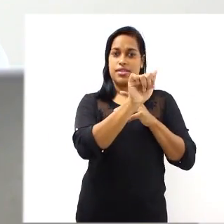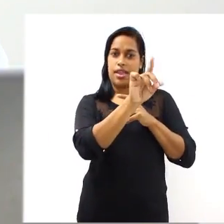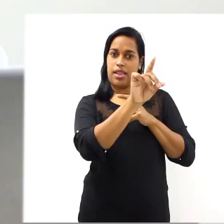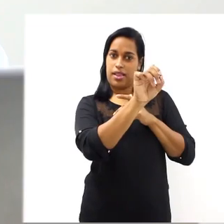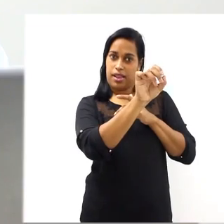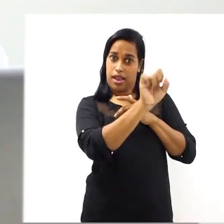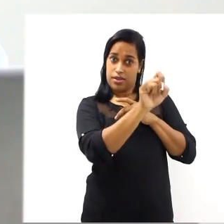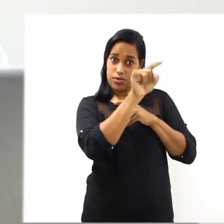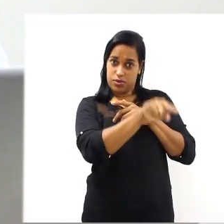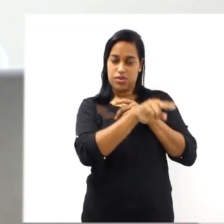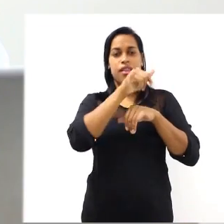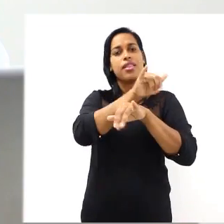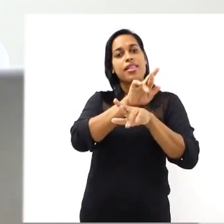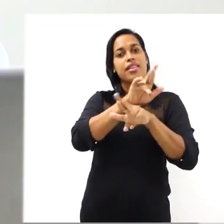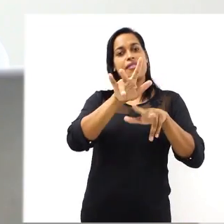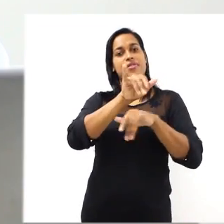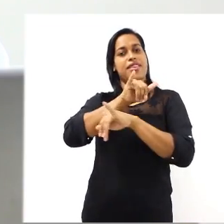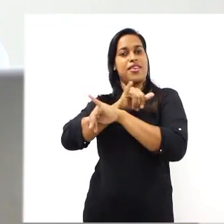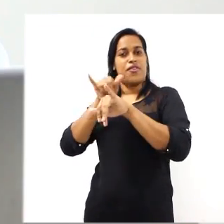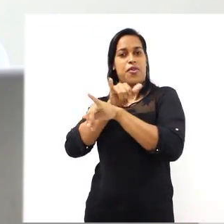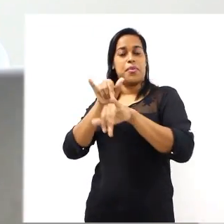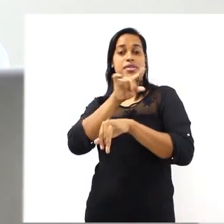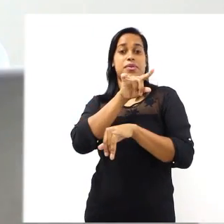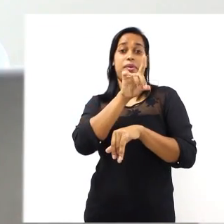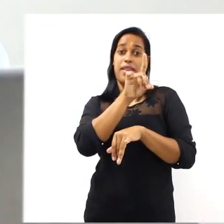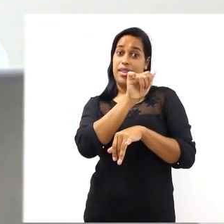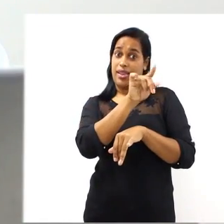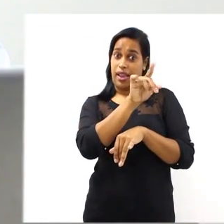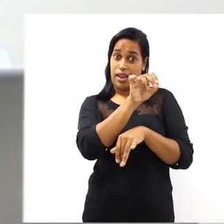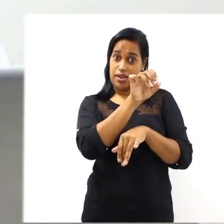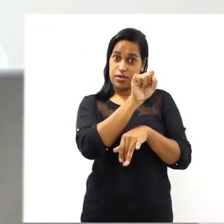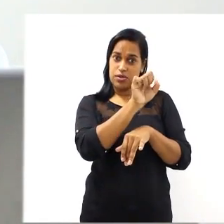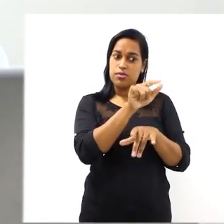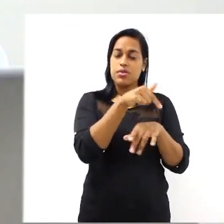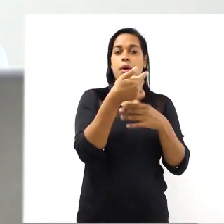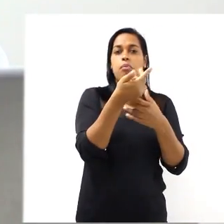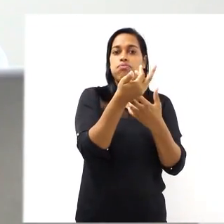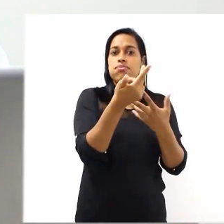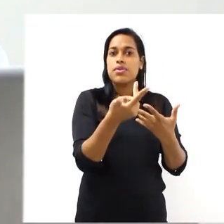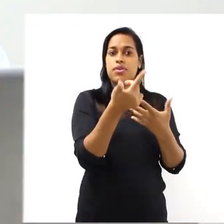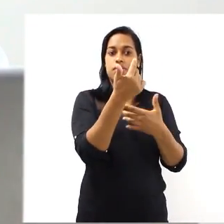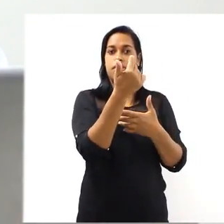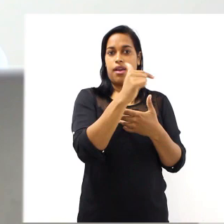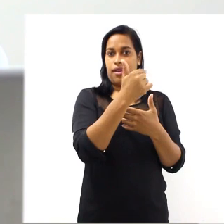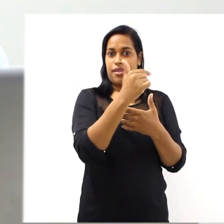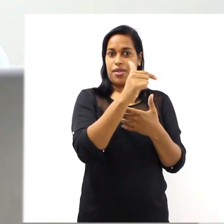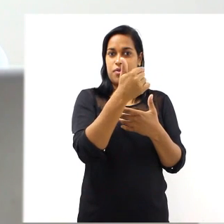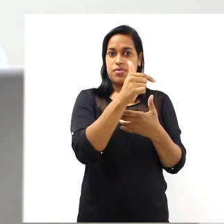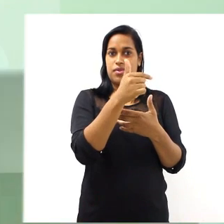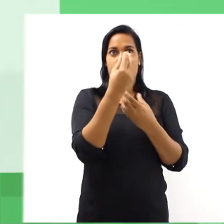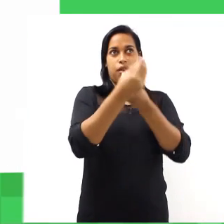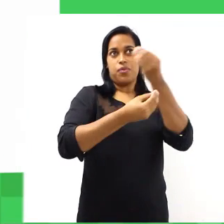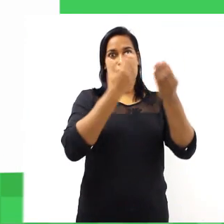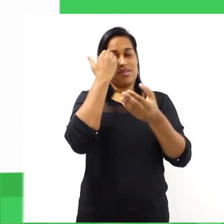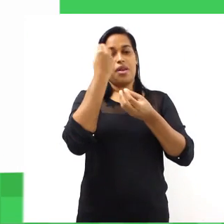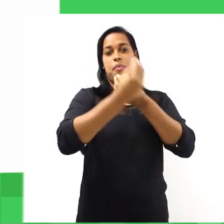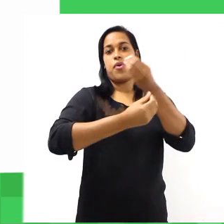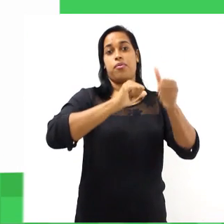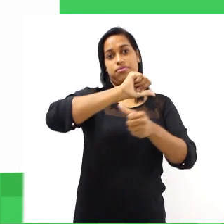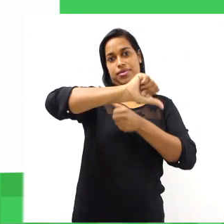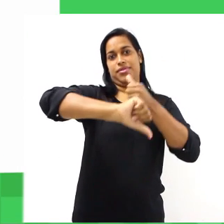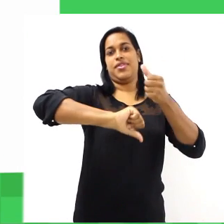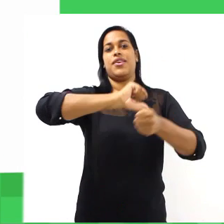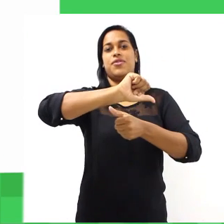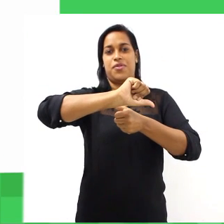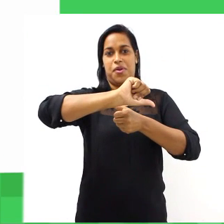é algo que é algo bruto, que não se entende de cara. Quando você